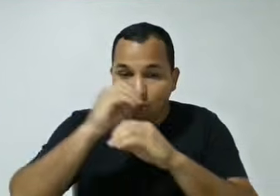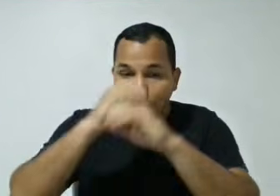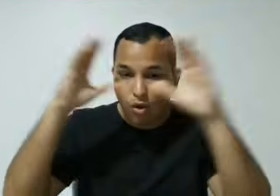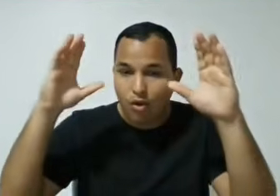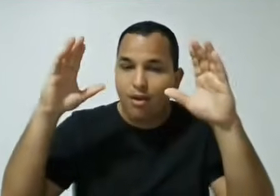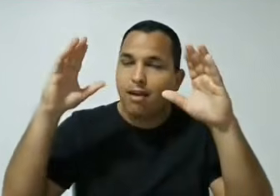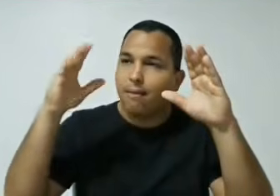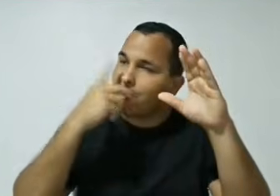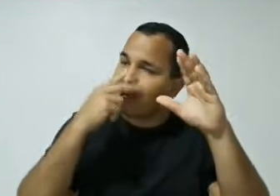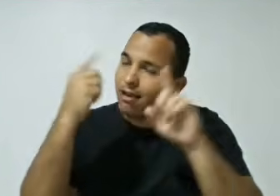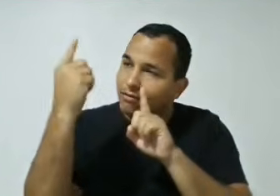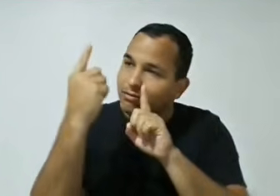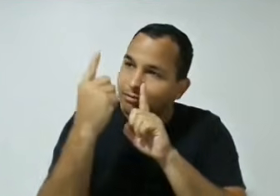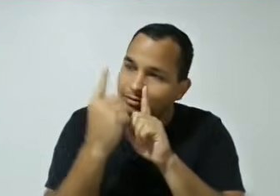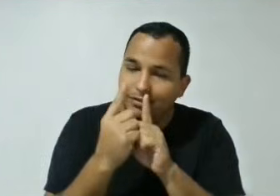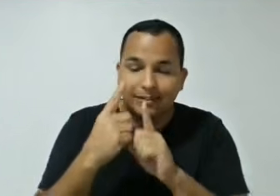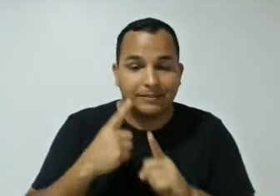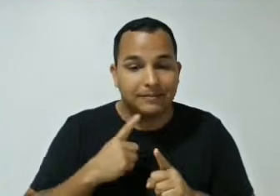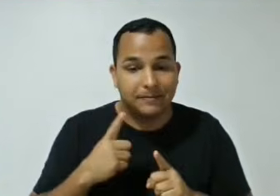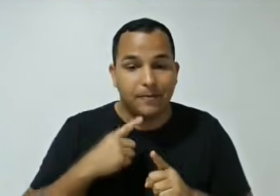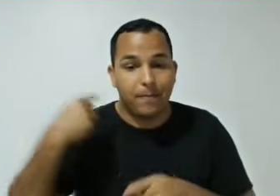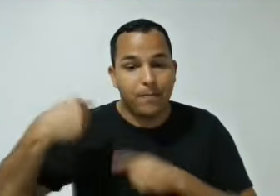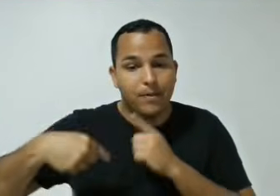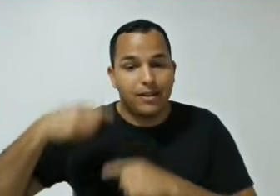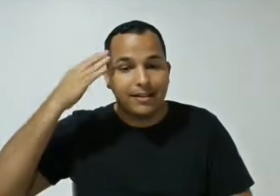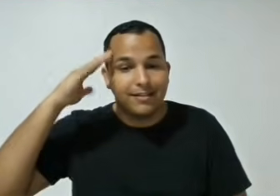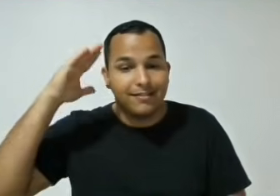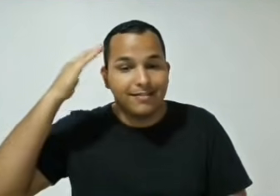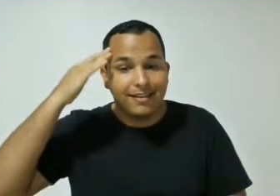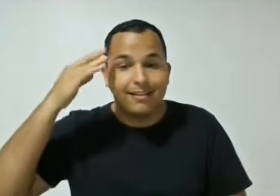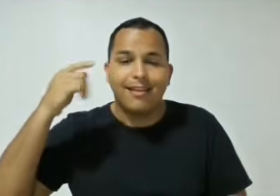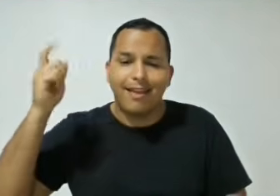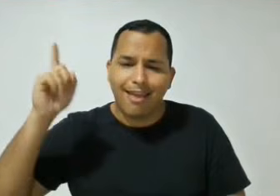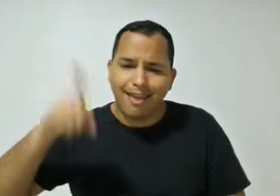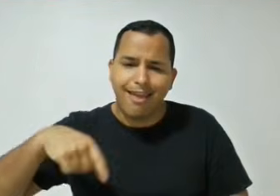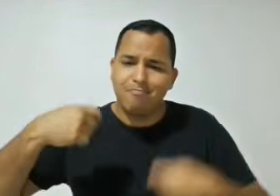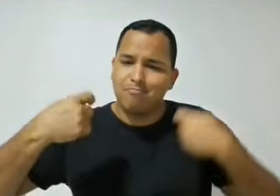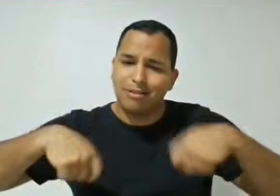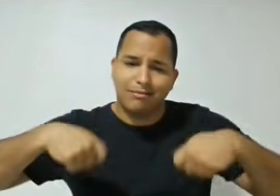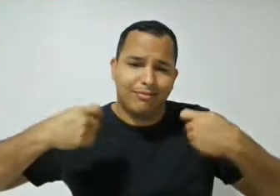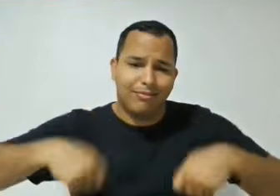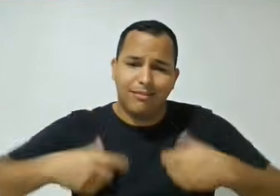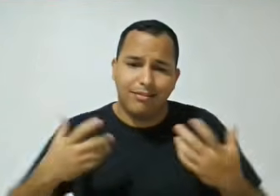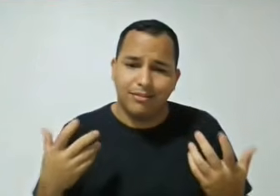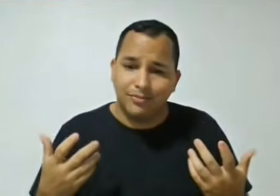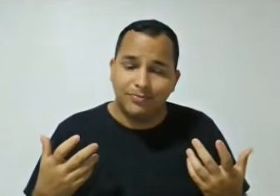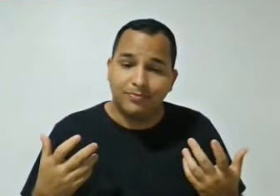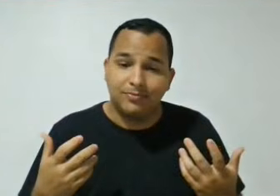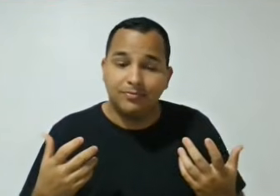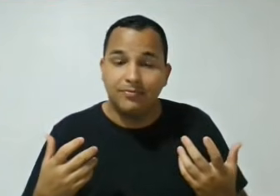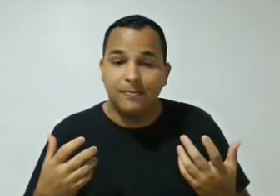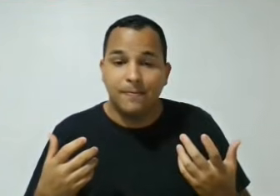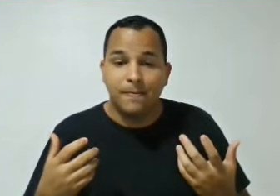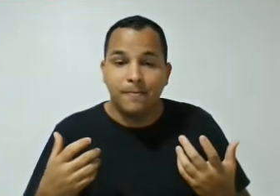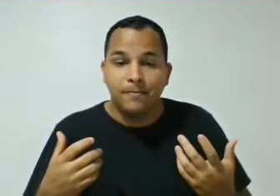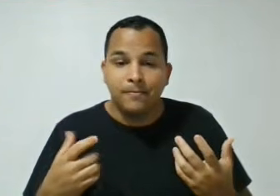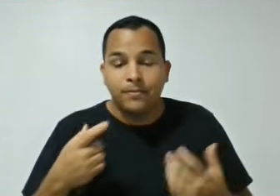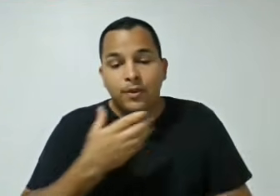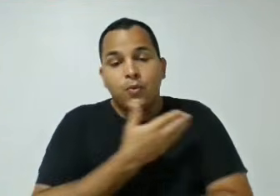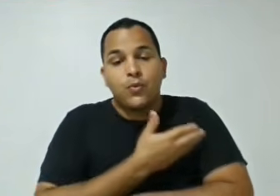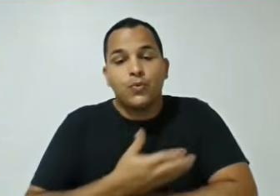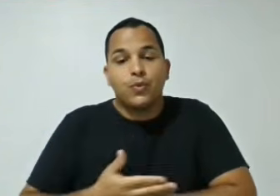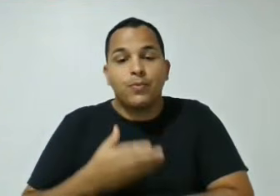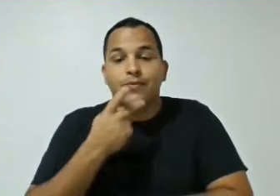para que a política entenda que é necessário e que isso eu costumo dizer que a